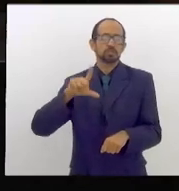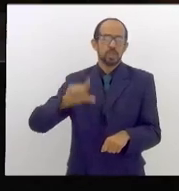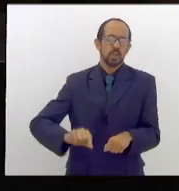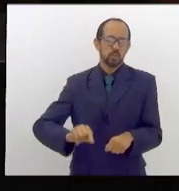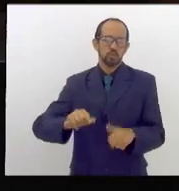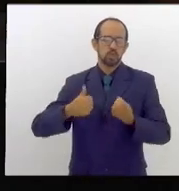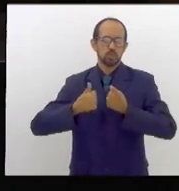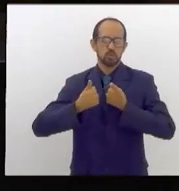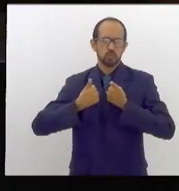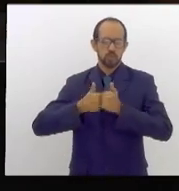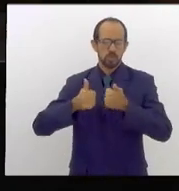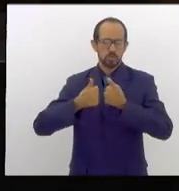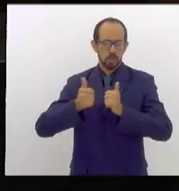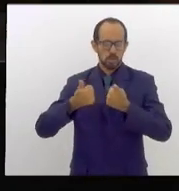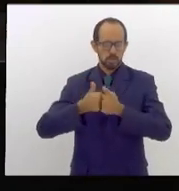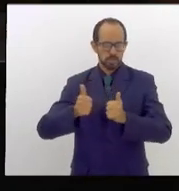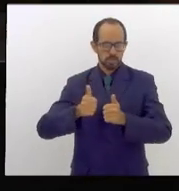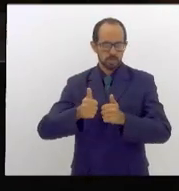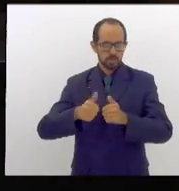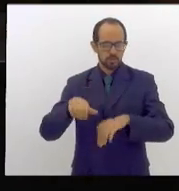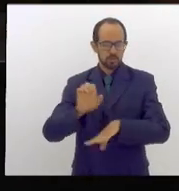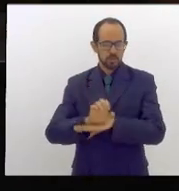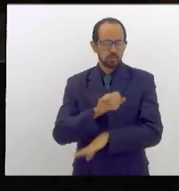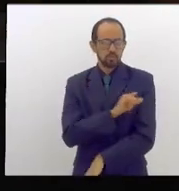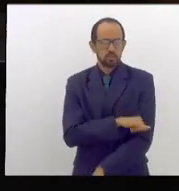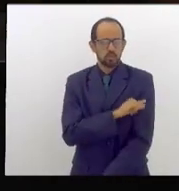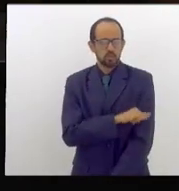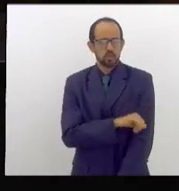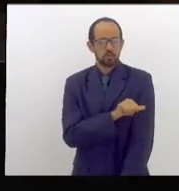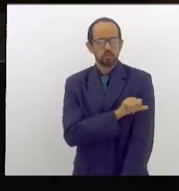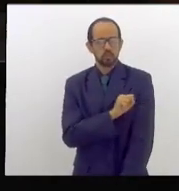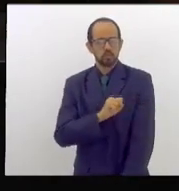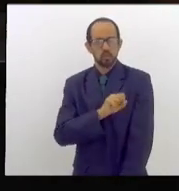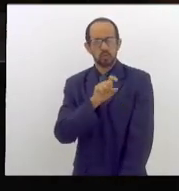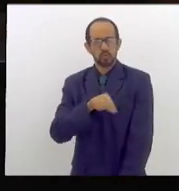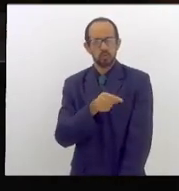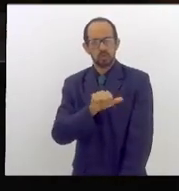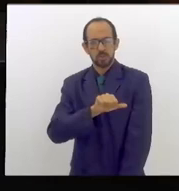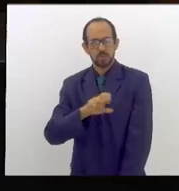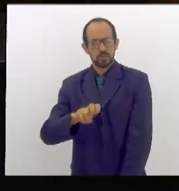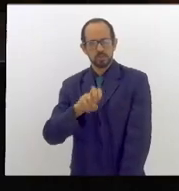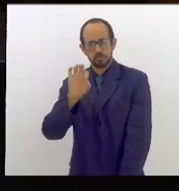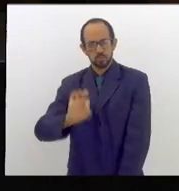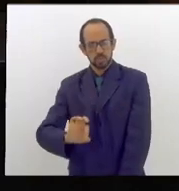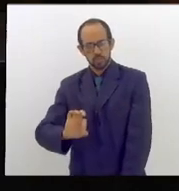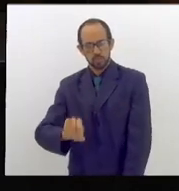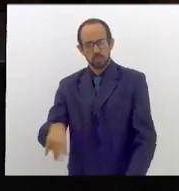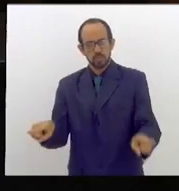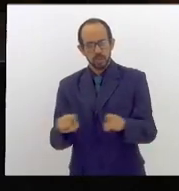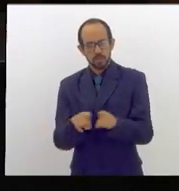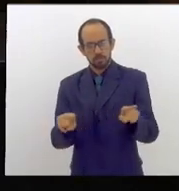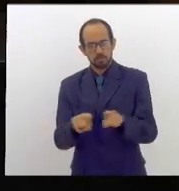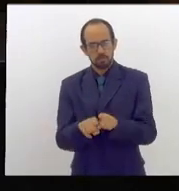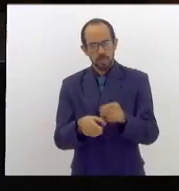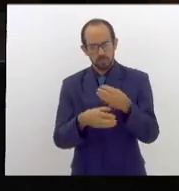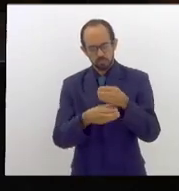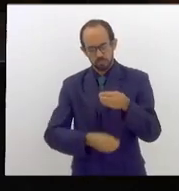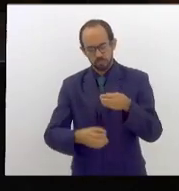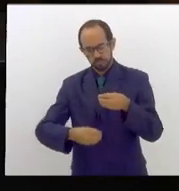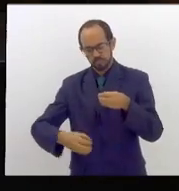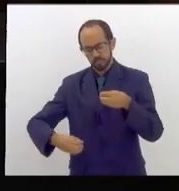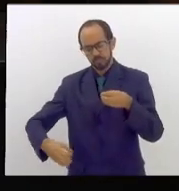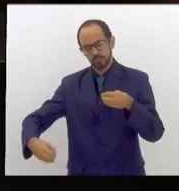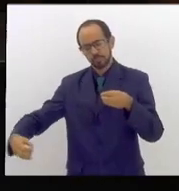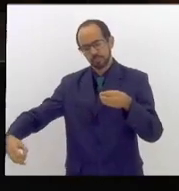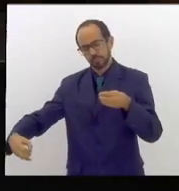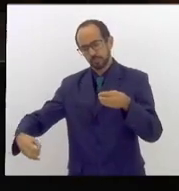Transportes do Rio de Janeiro em 18,15 por cento e uma redução também no saneamento básico